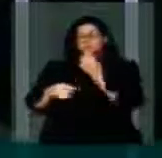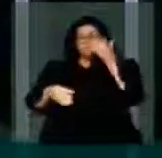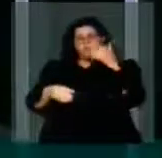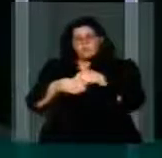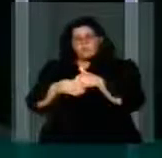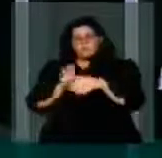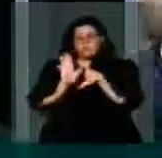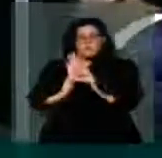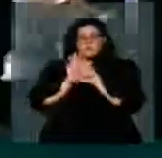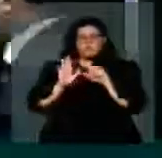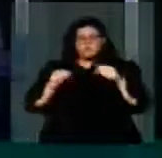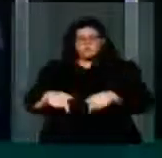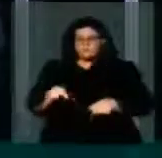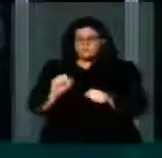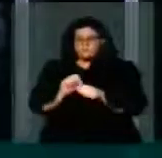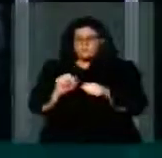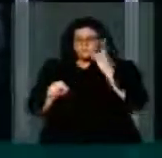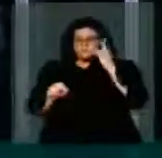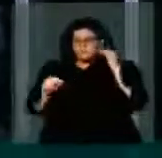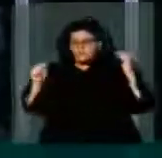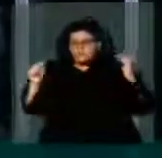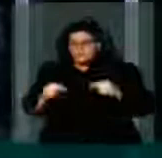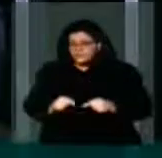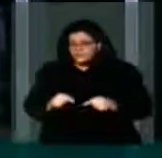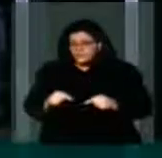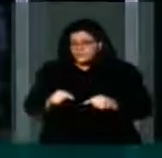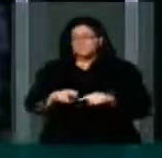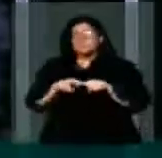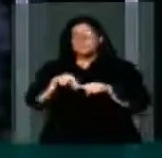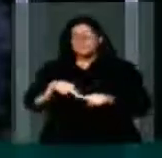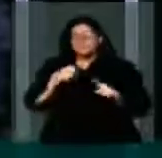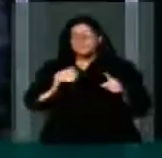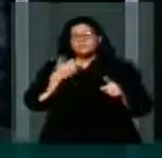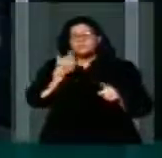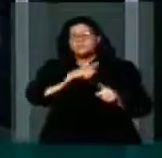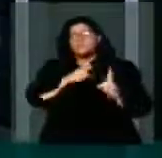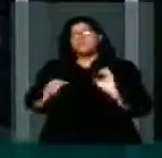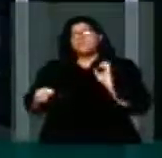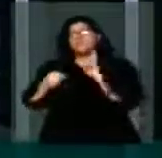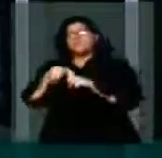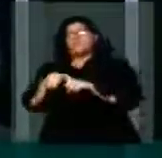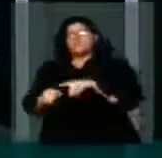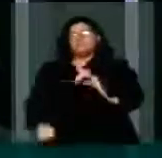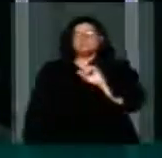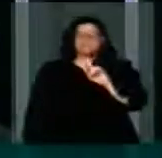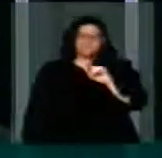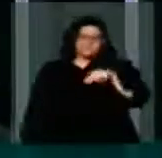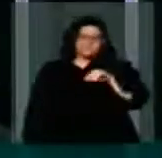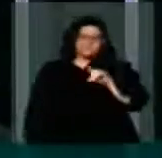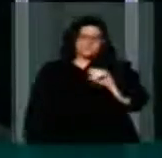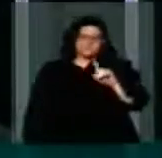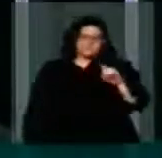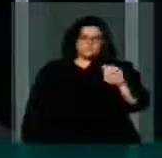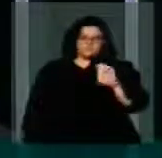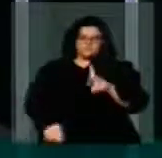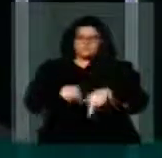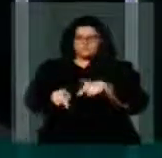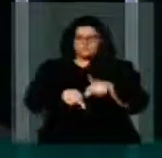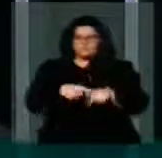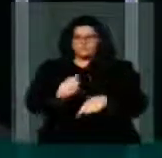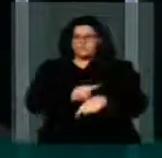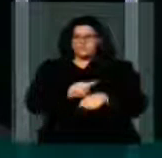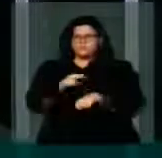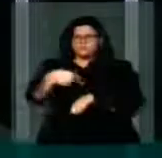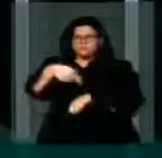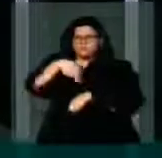leis que vamos trabalhar nessa casa, nós podemos trazer de volta a dignidade para o nosso povo. Somos uma nação imensa.